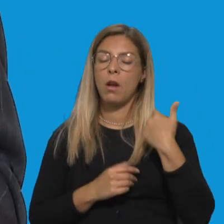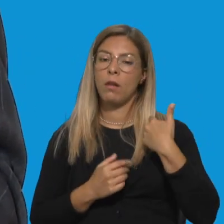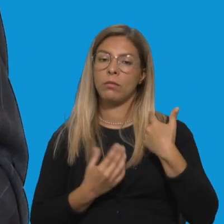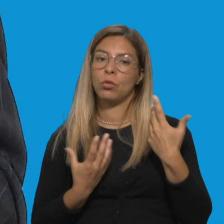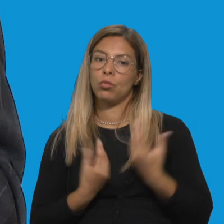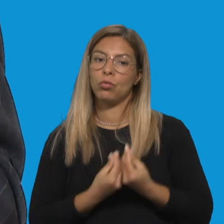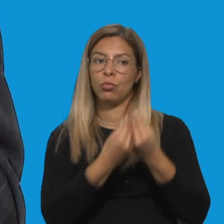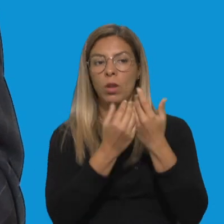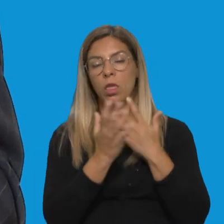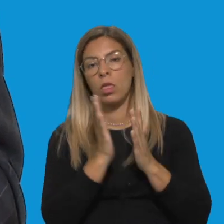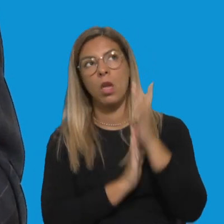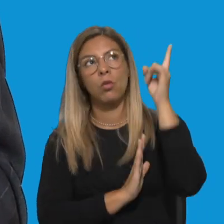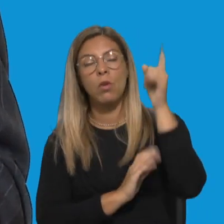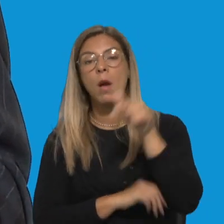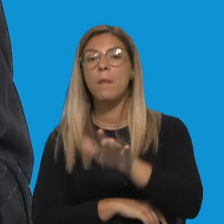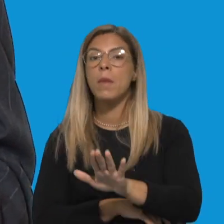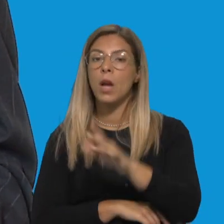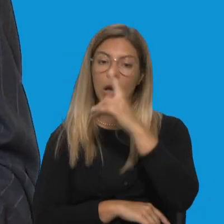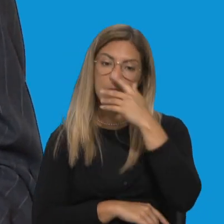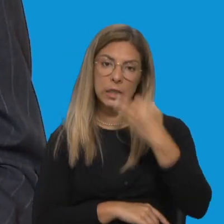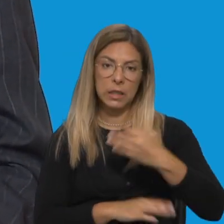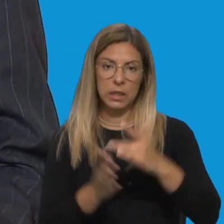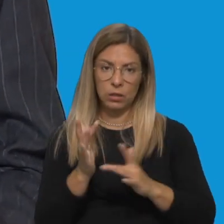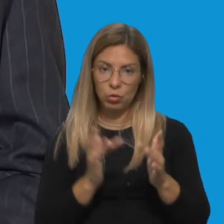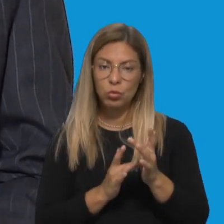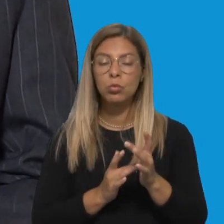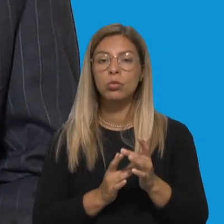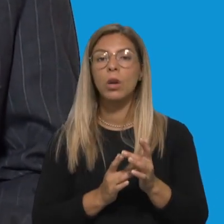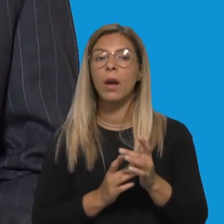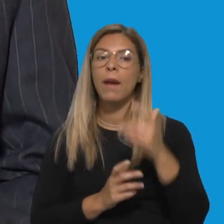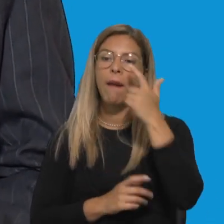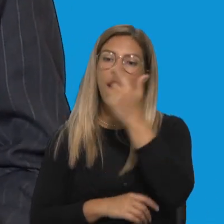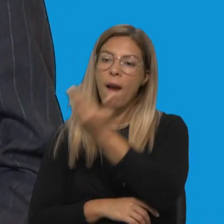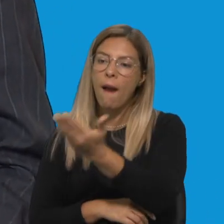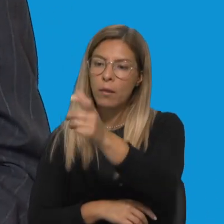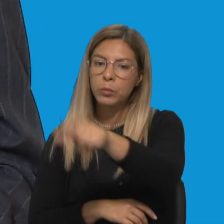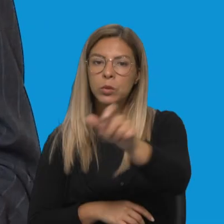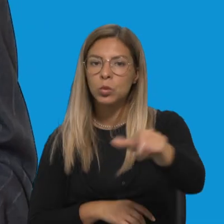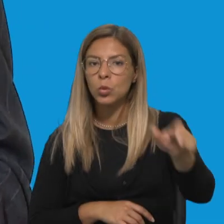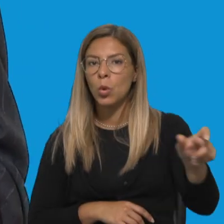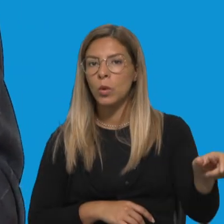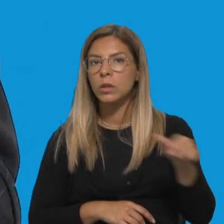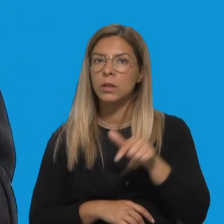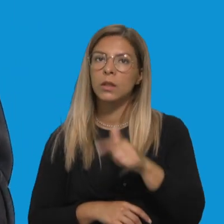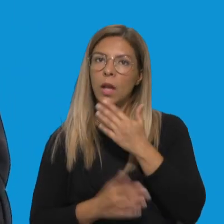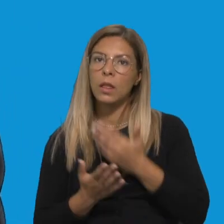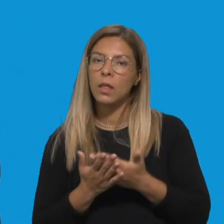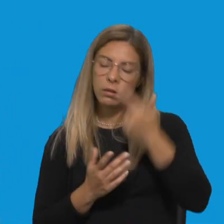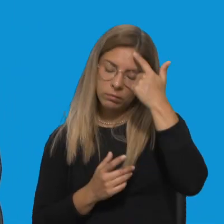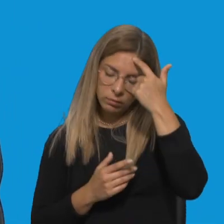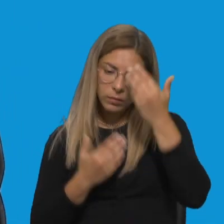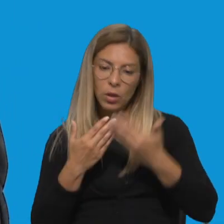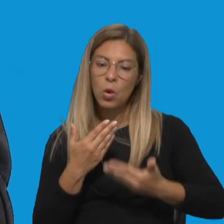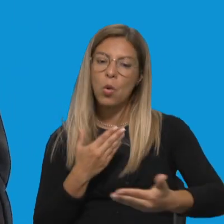agora os cristãos vão ser os agentes que devem dar um sinal e uma vida nova